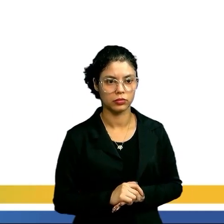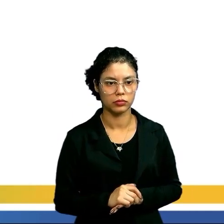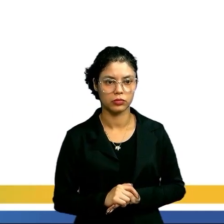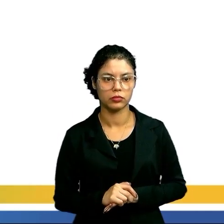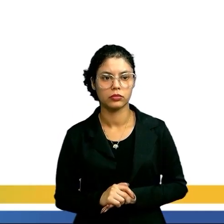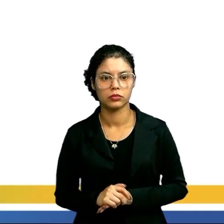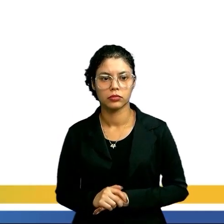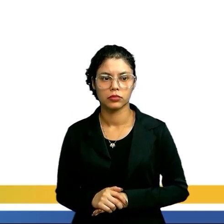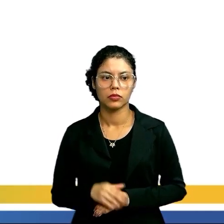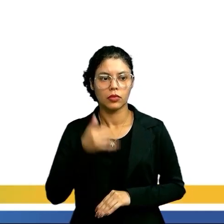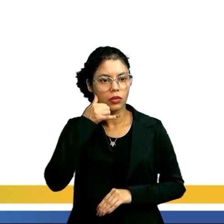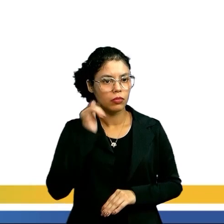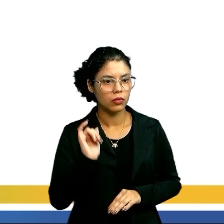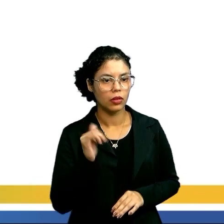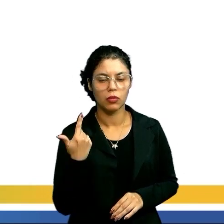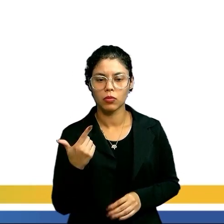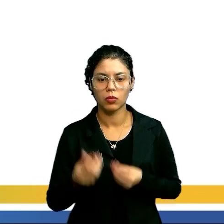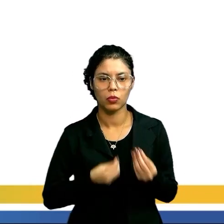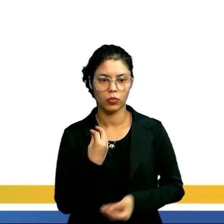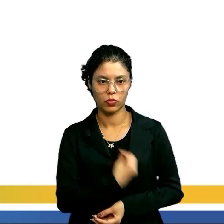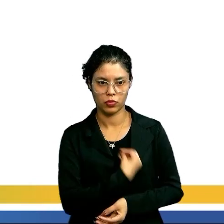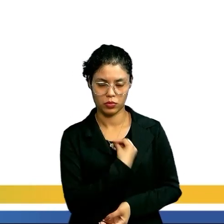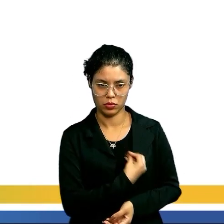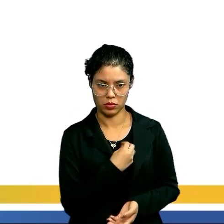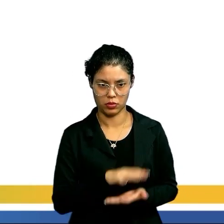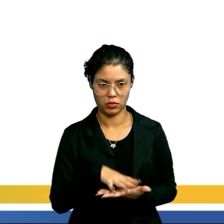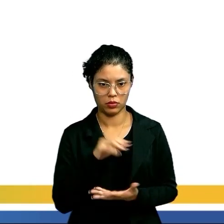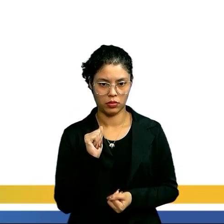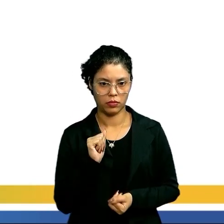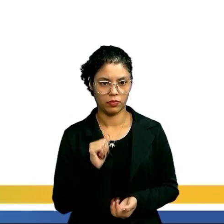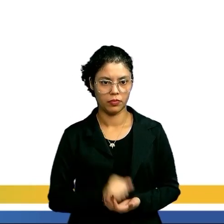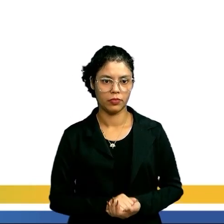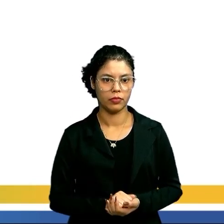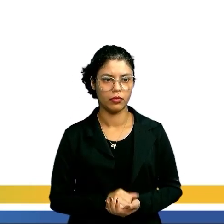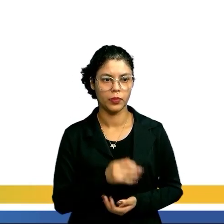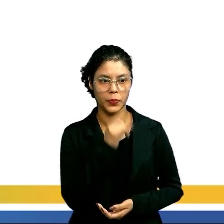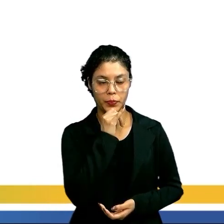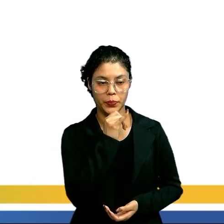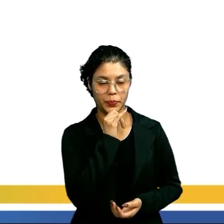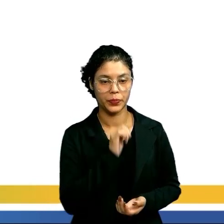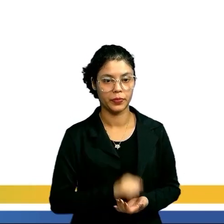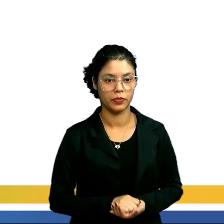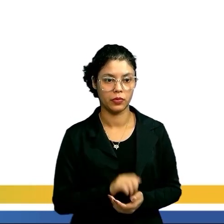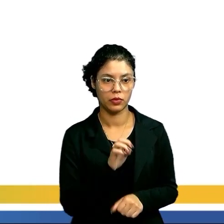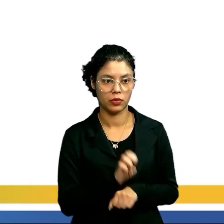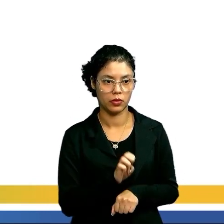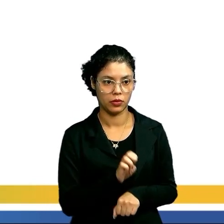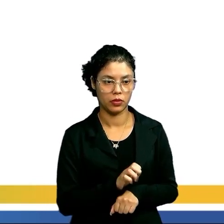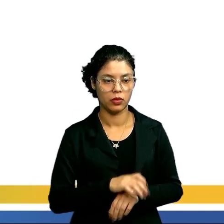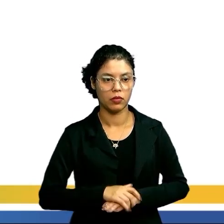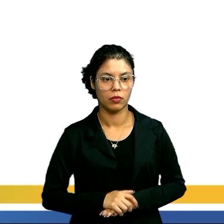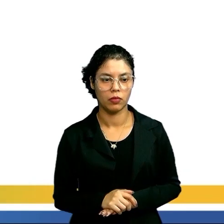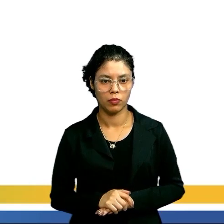é inevitável para a sua sobrevivência ou salvação. Por mais exemplos,